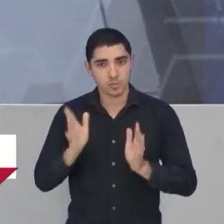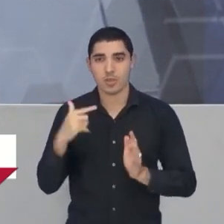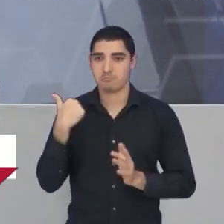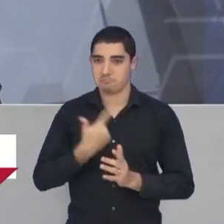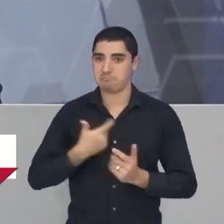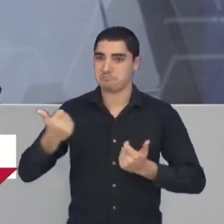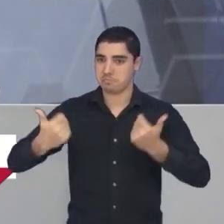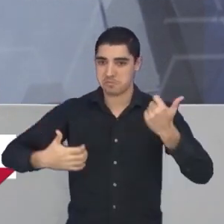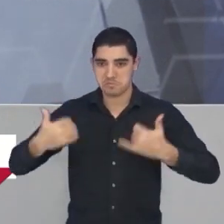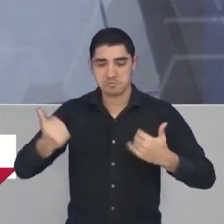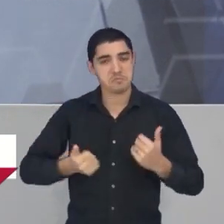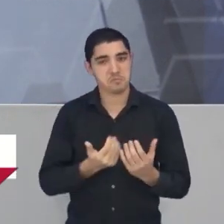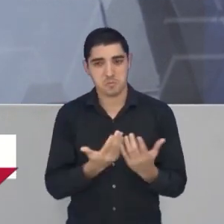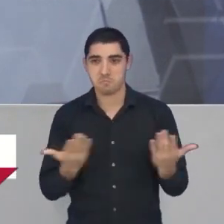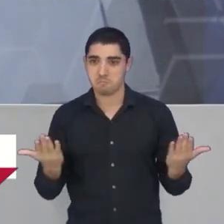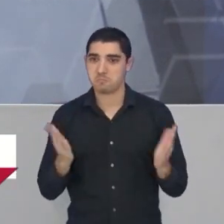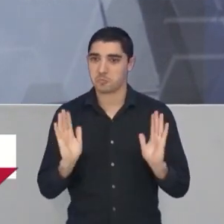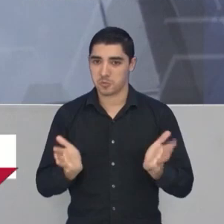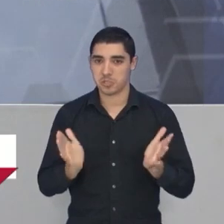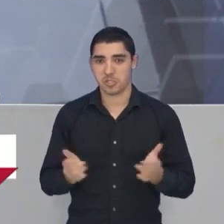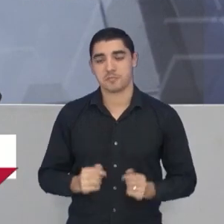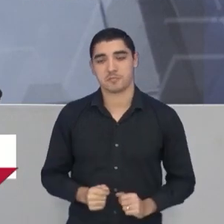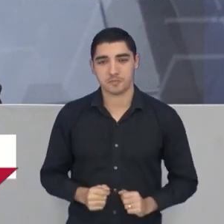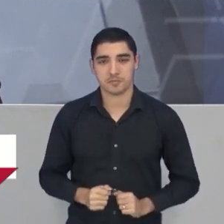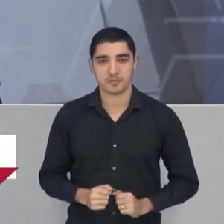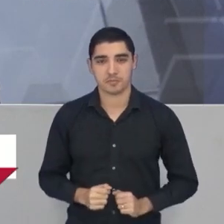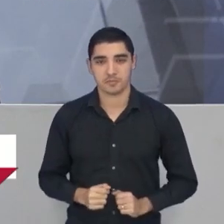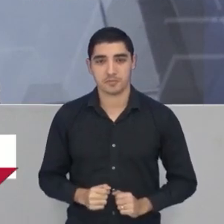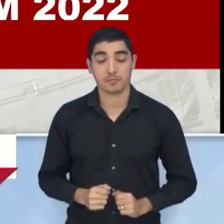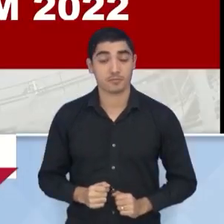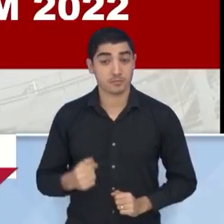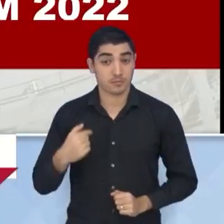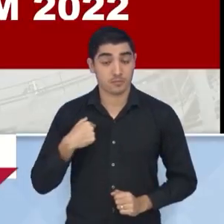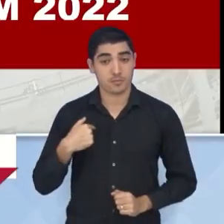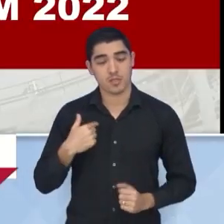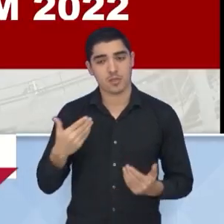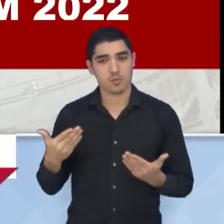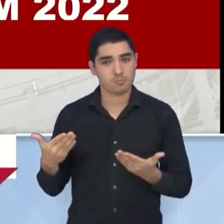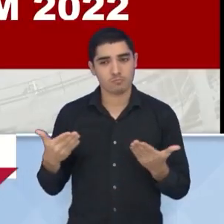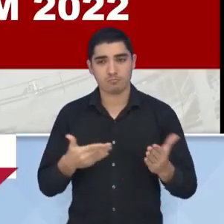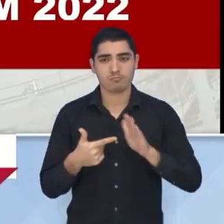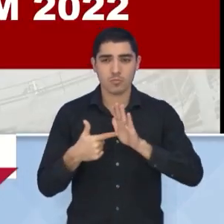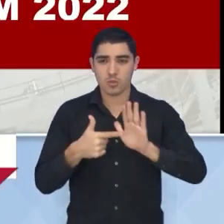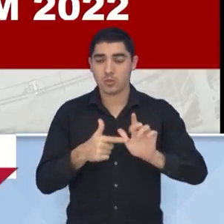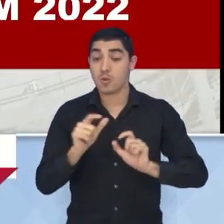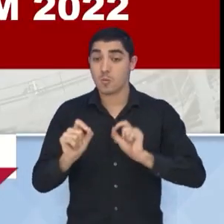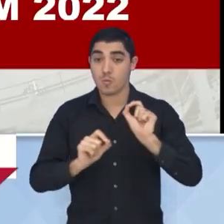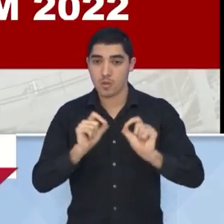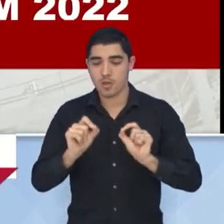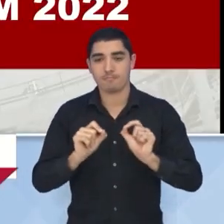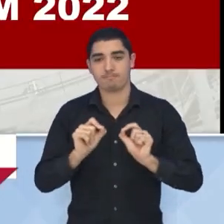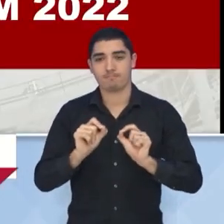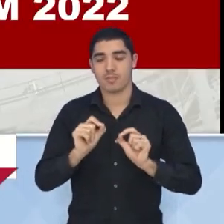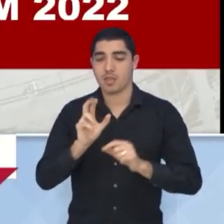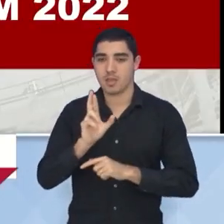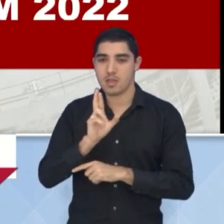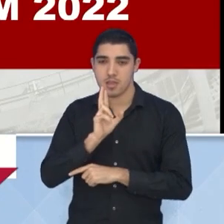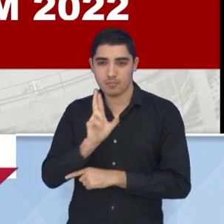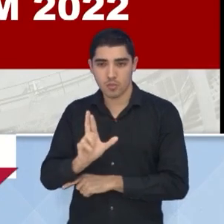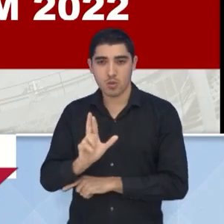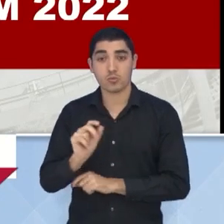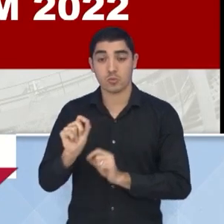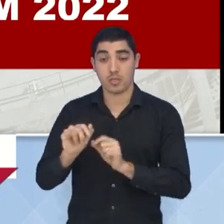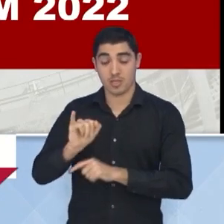aqui neste dia eu trouxe aqui os últimos resultados que foi a apuração do